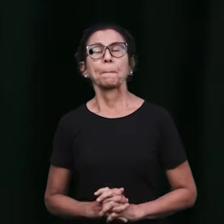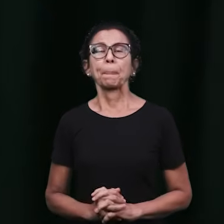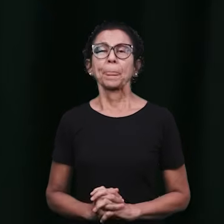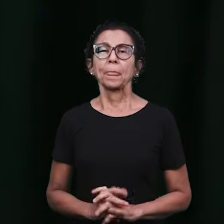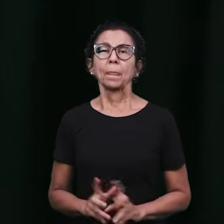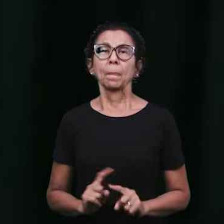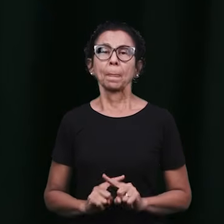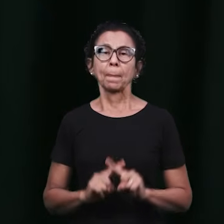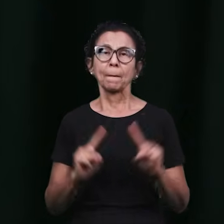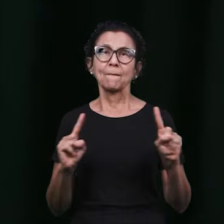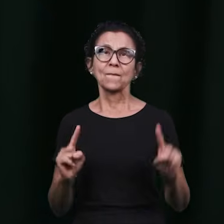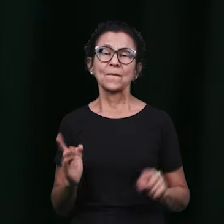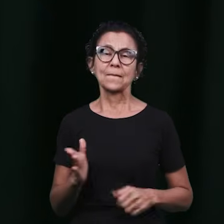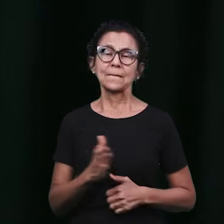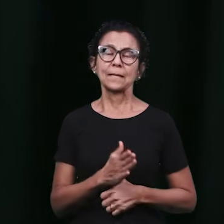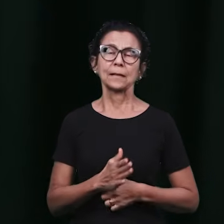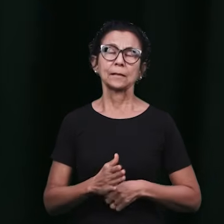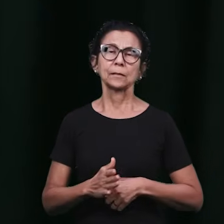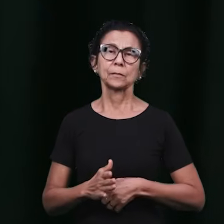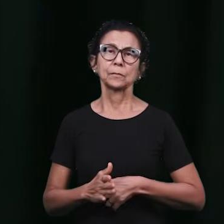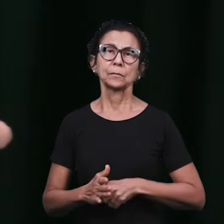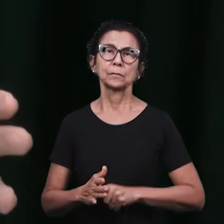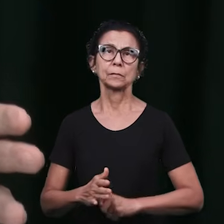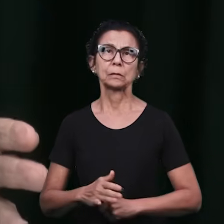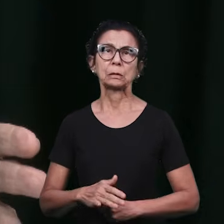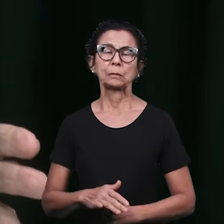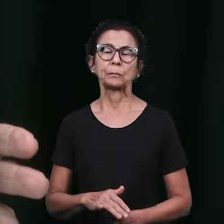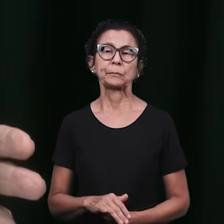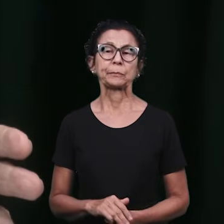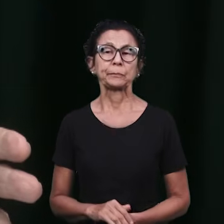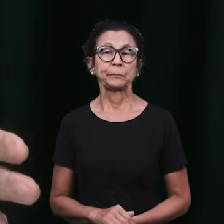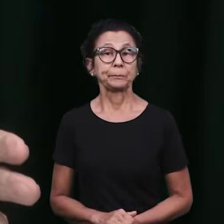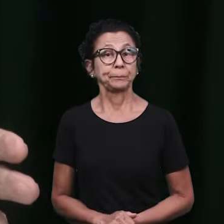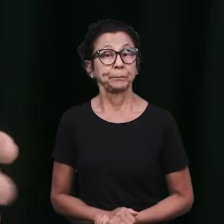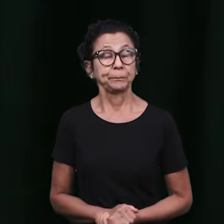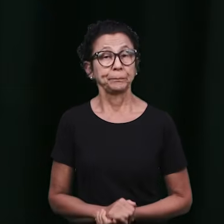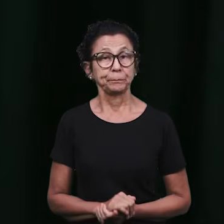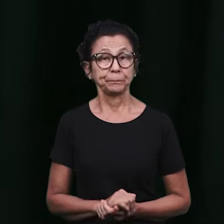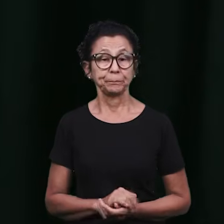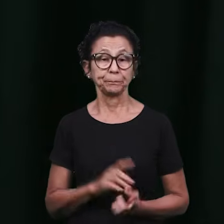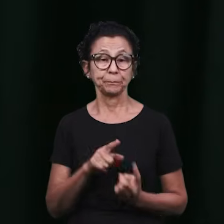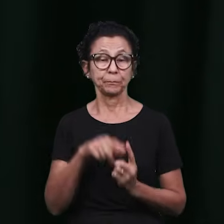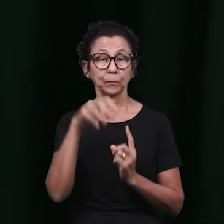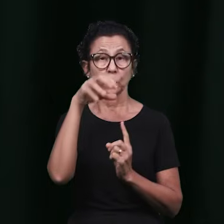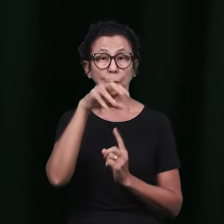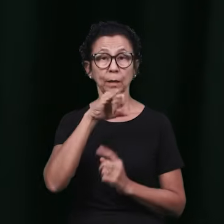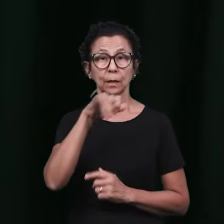entrar no aspecto que nós vamos falar aqui. Houve um detalhe na vida de Josafá que ele tropeçou, vamos dizer